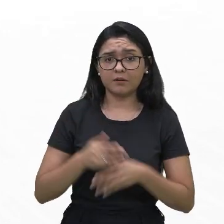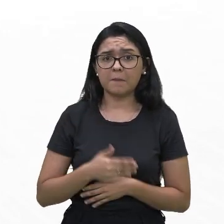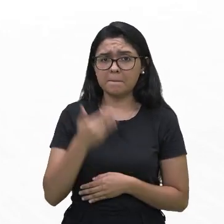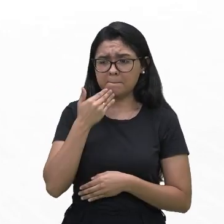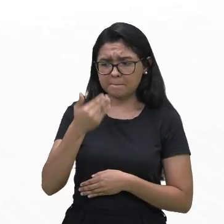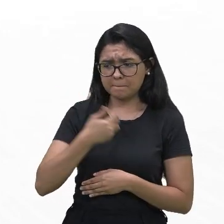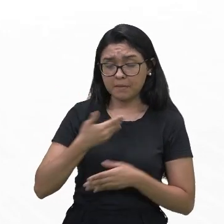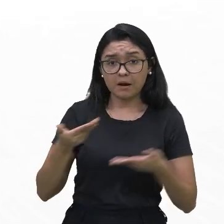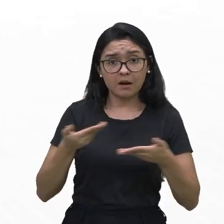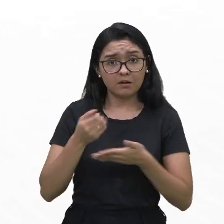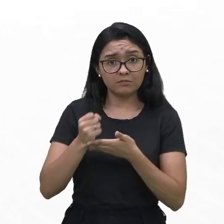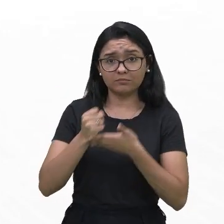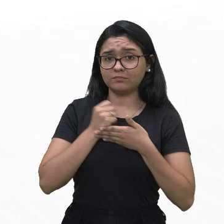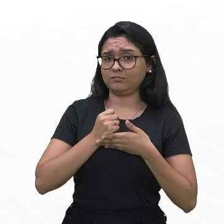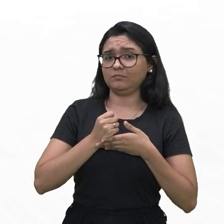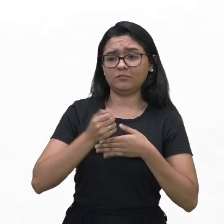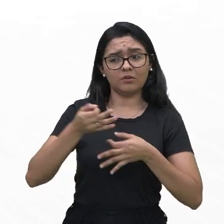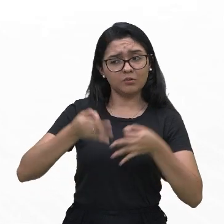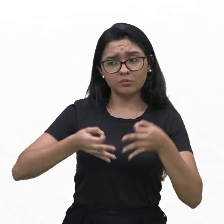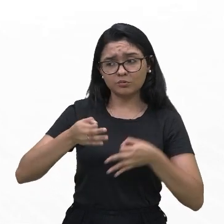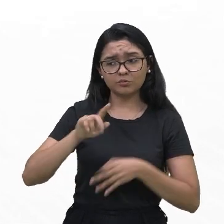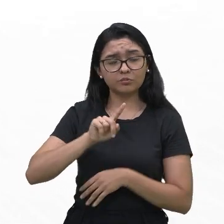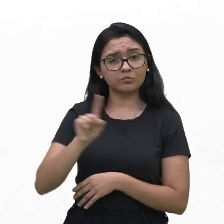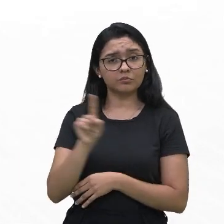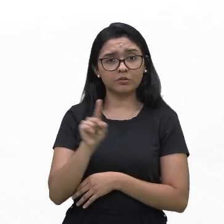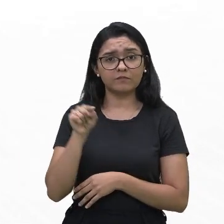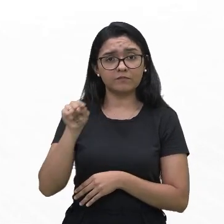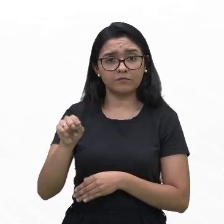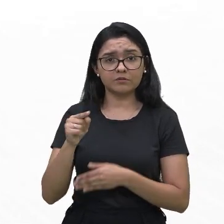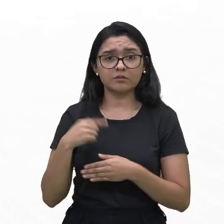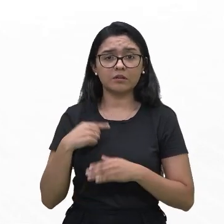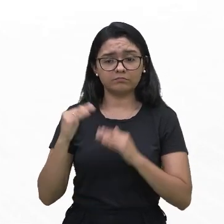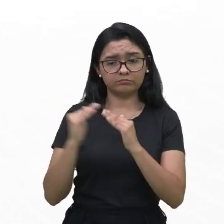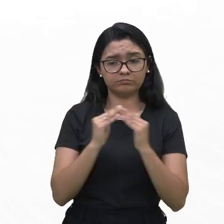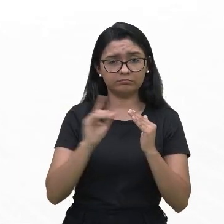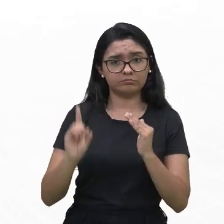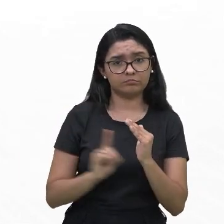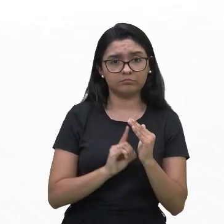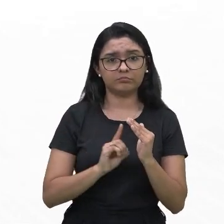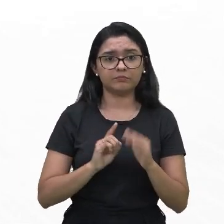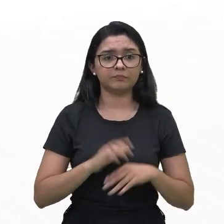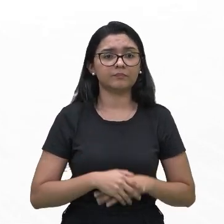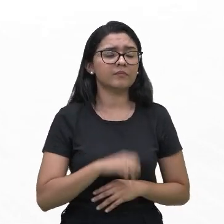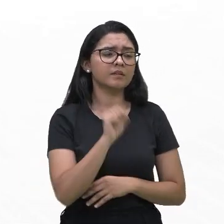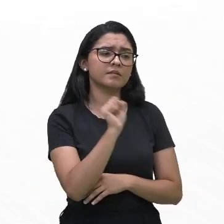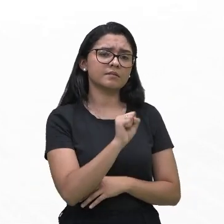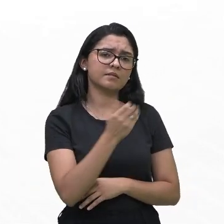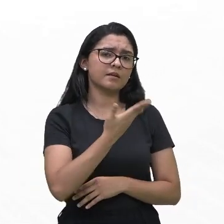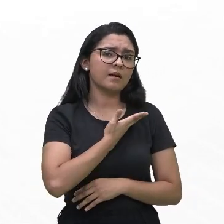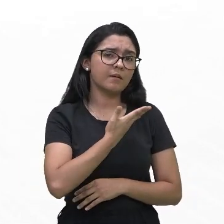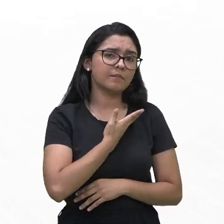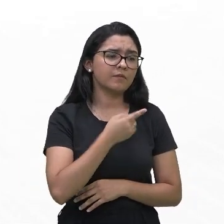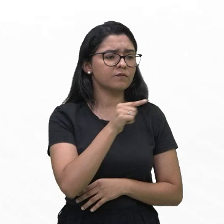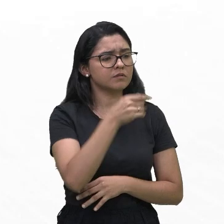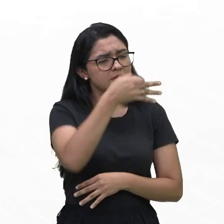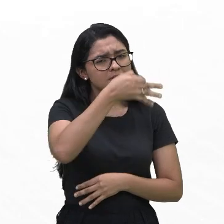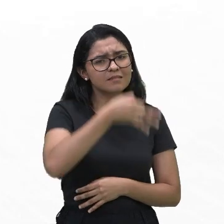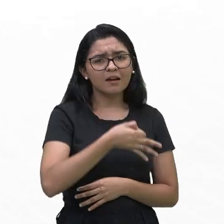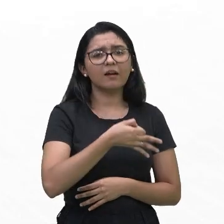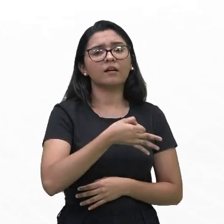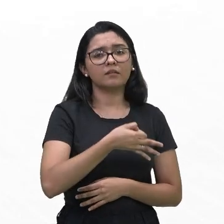ajuda. Não acho justo que você agora se abrigue aqui conosco. Sim, amiga. Você está